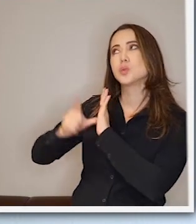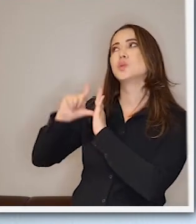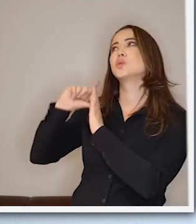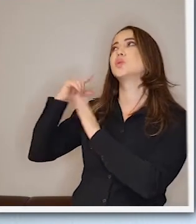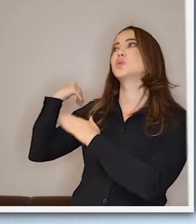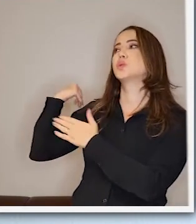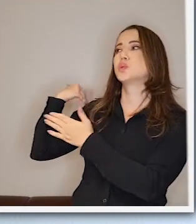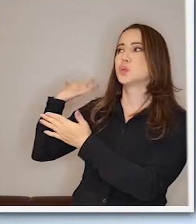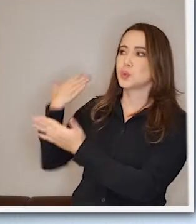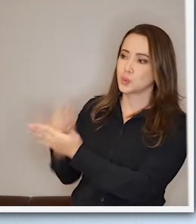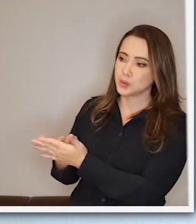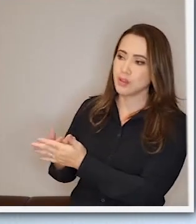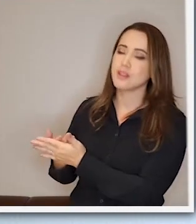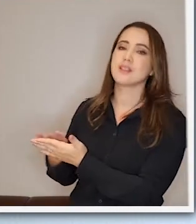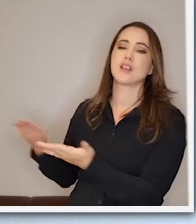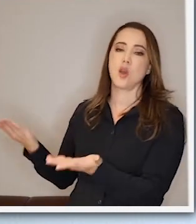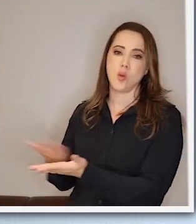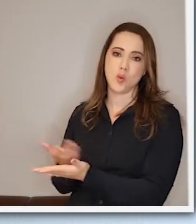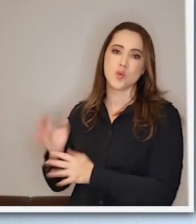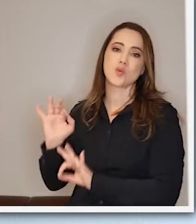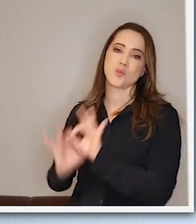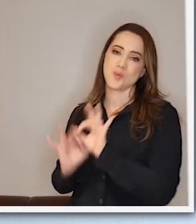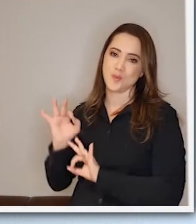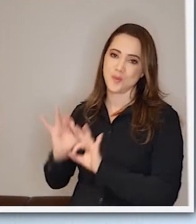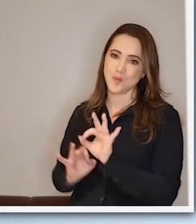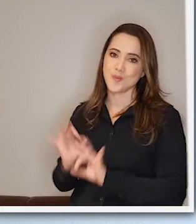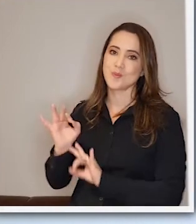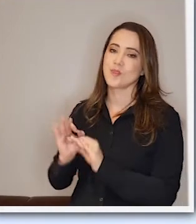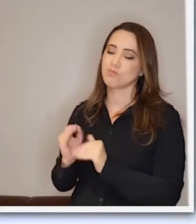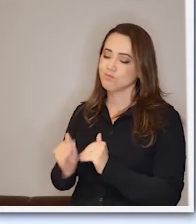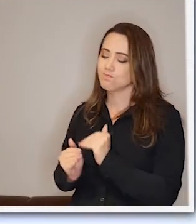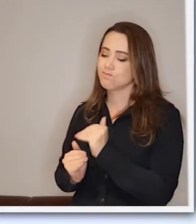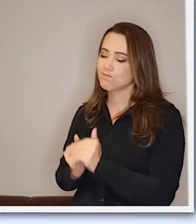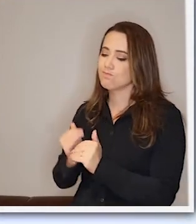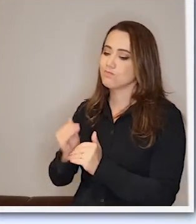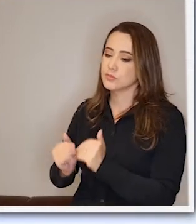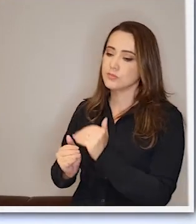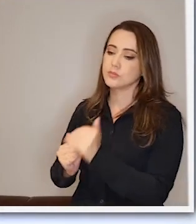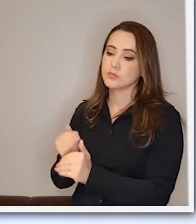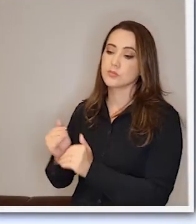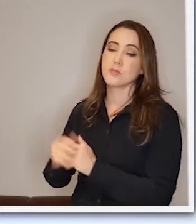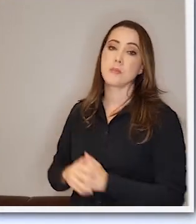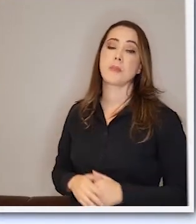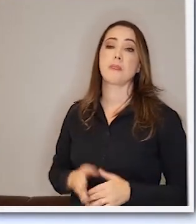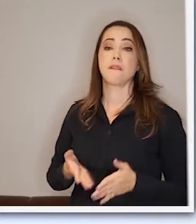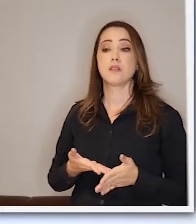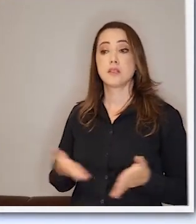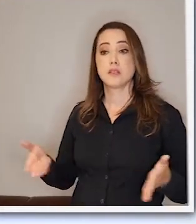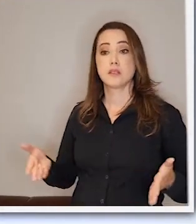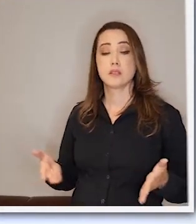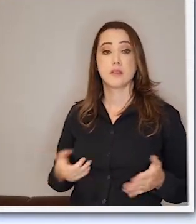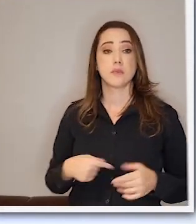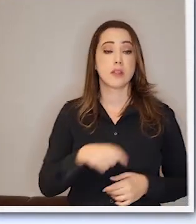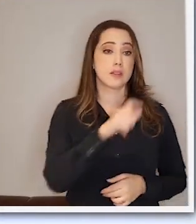digo que eu fui forjado na fornalha, né? Por toda essa trajetória, um pouco dessa trajetória que eu contei aqui para vocês.